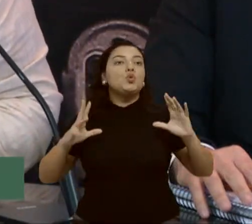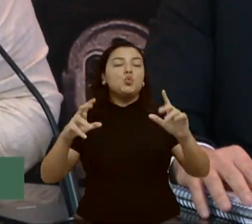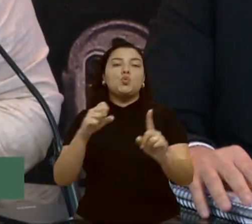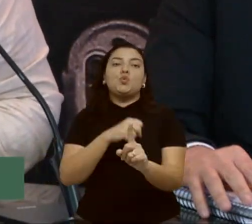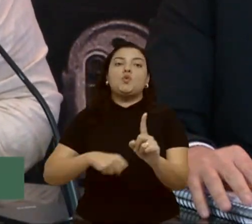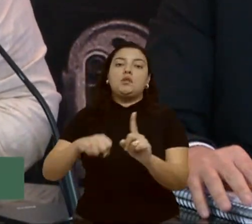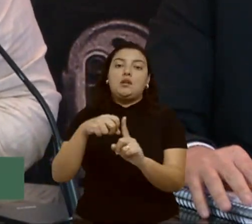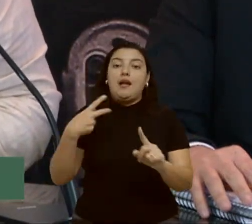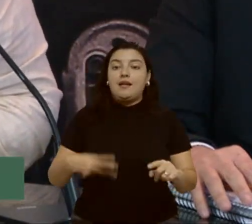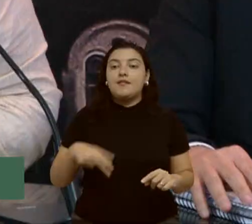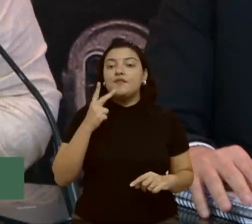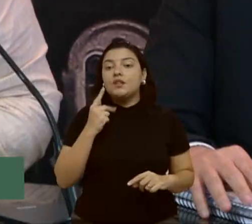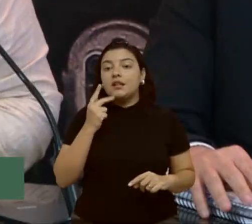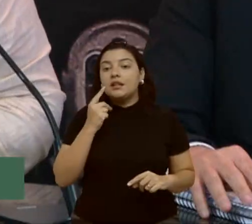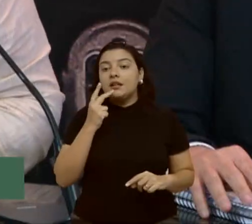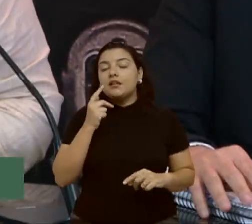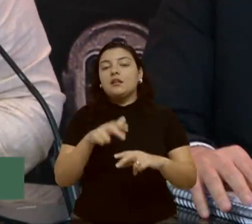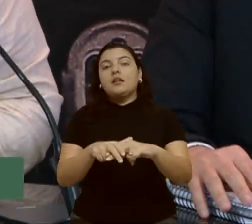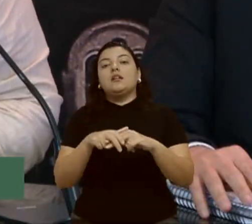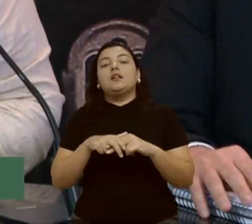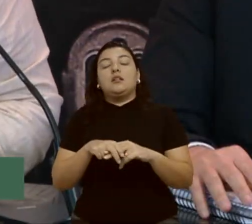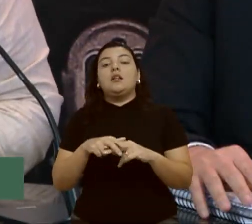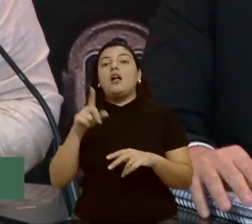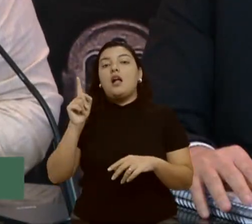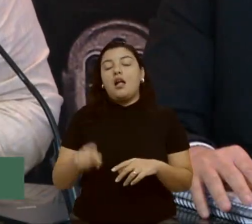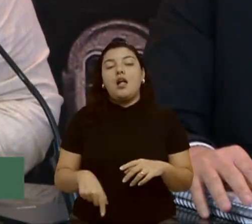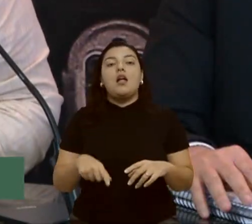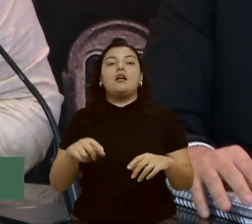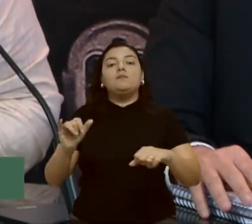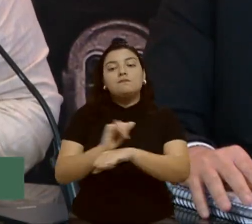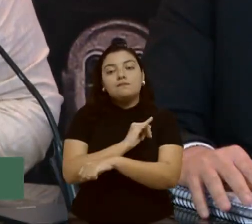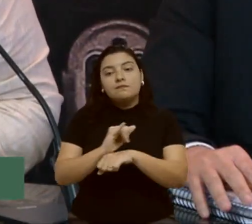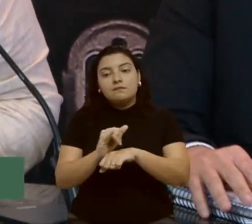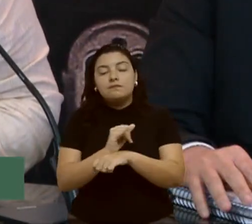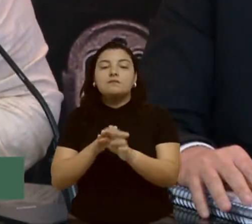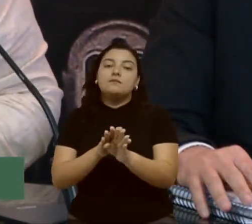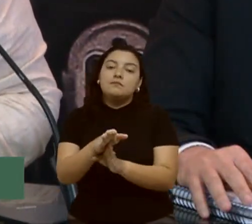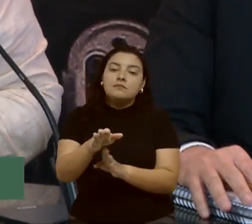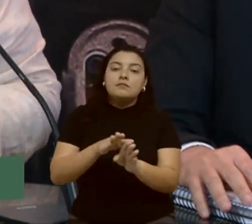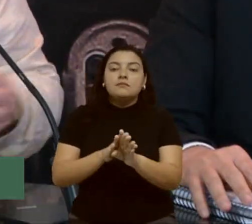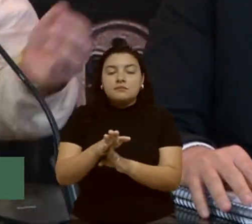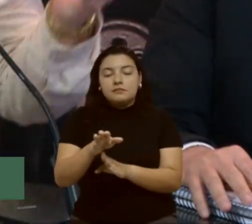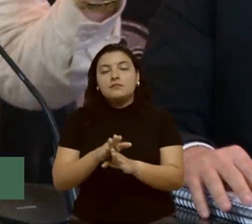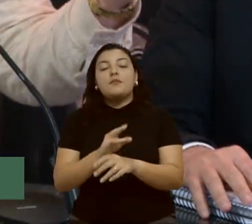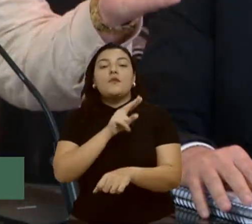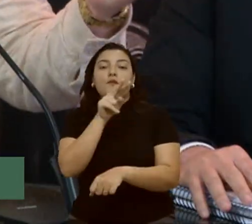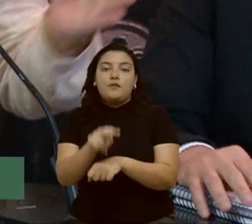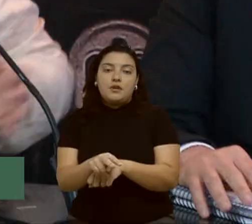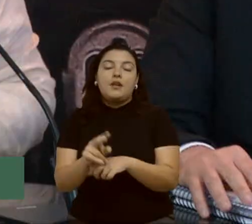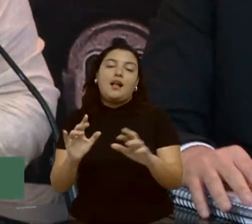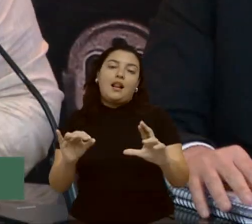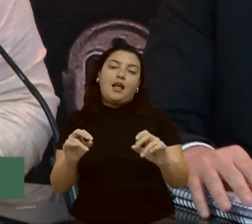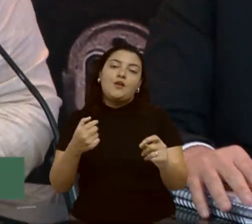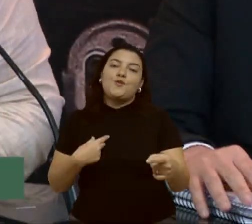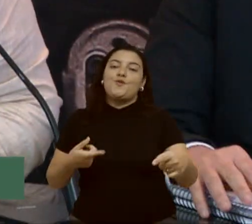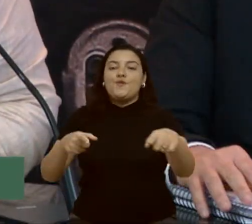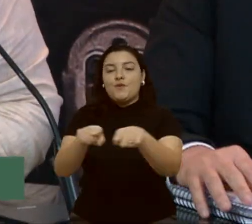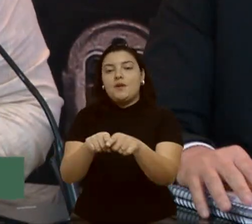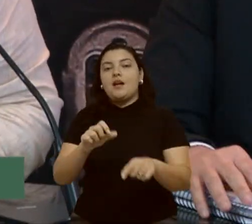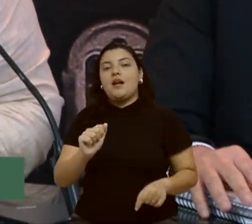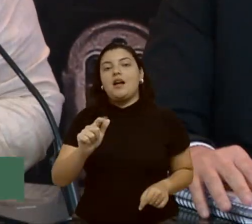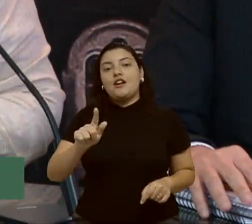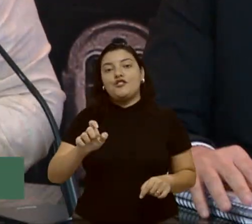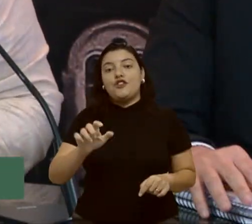sociedade fortalezense, como um instrumento de mediação, orientação e fiscalização, claro, em conjunto aí com a